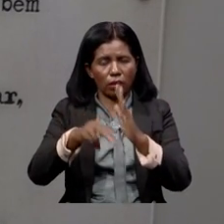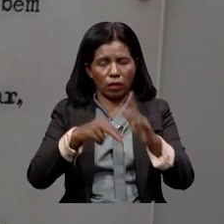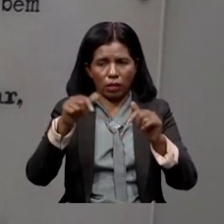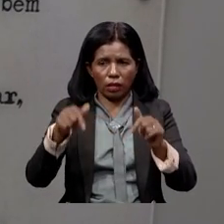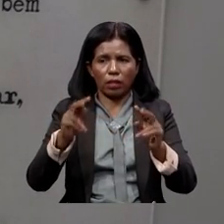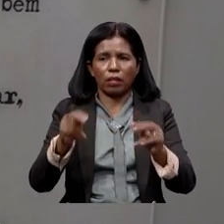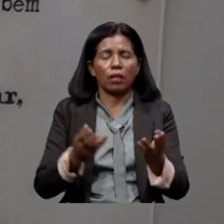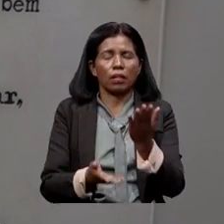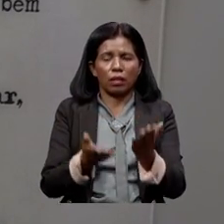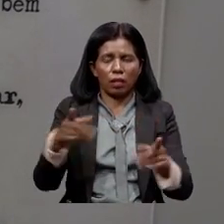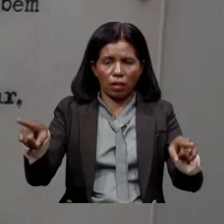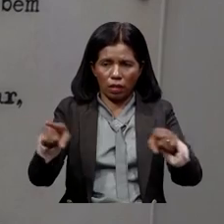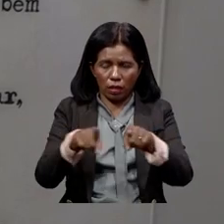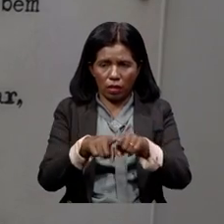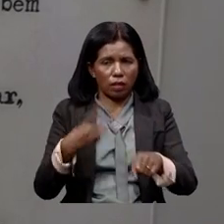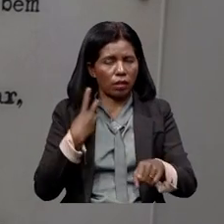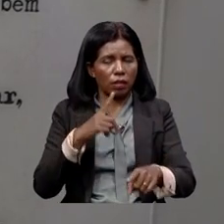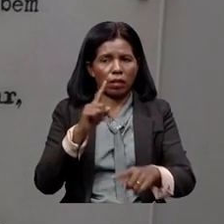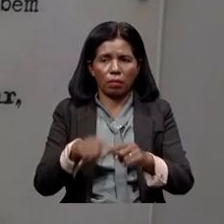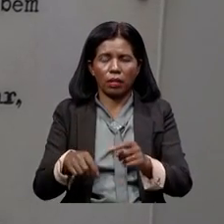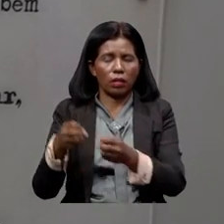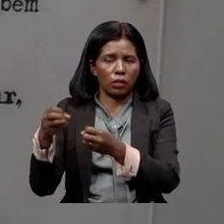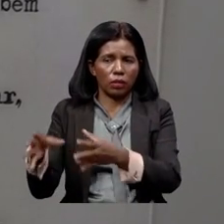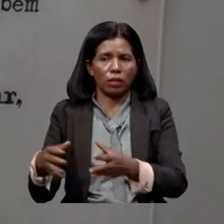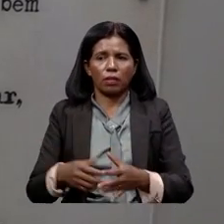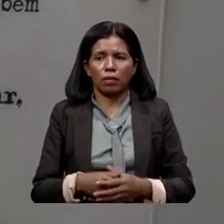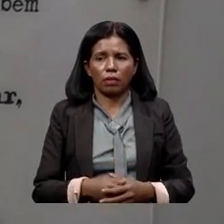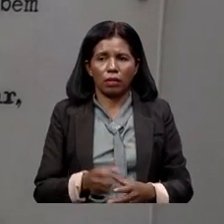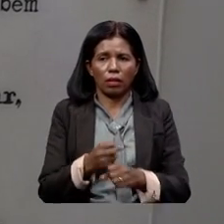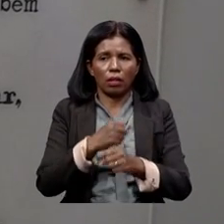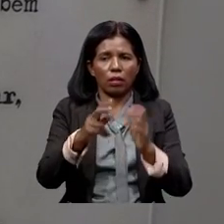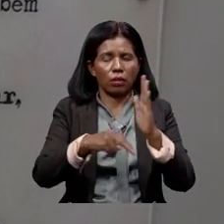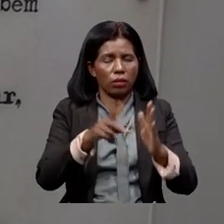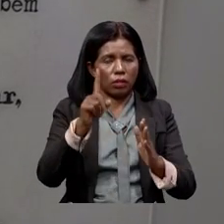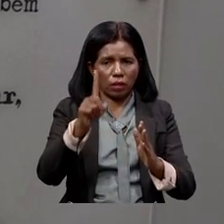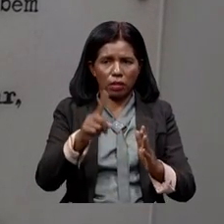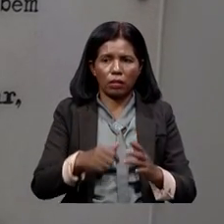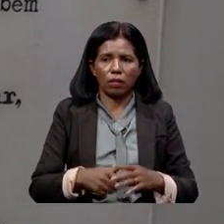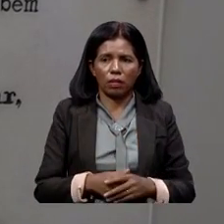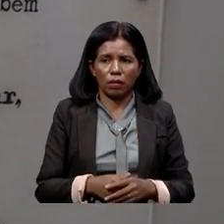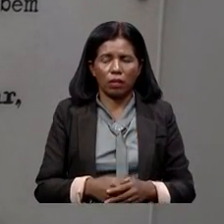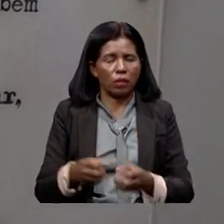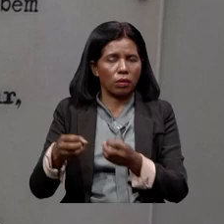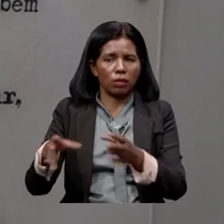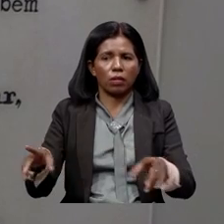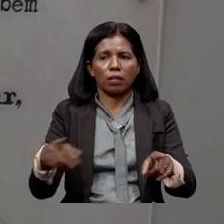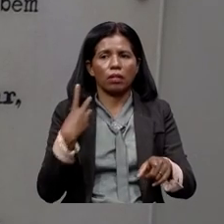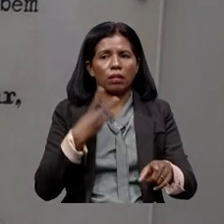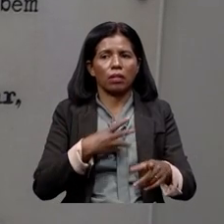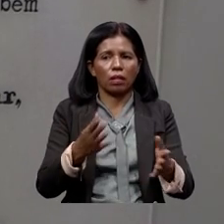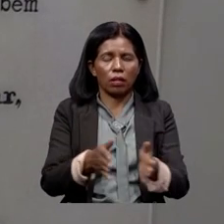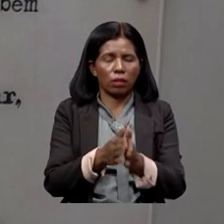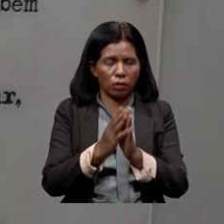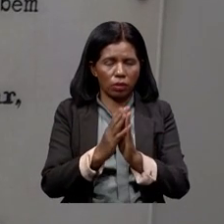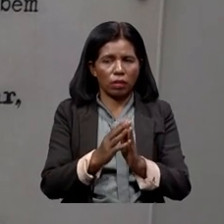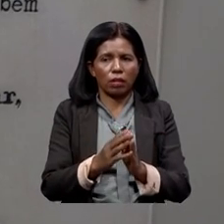tem esse balanço ita label o secreto ita a notícia ida ita o secreto é nesse nem acar confirmar lá